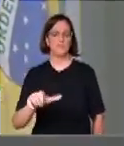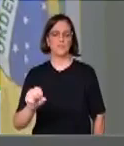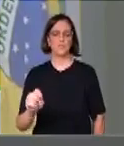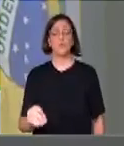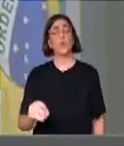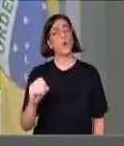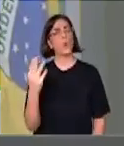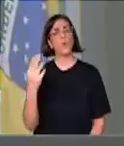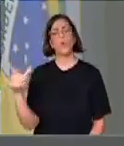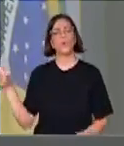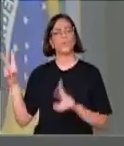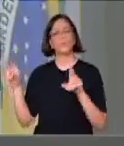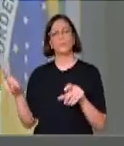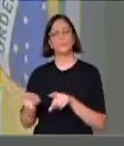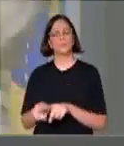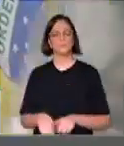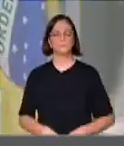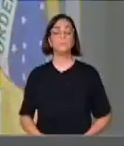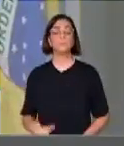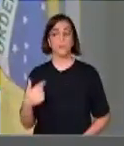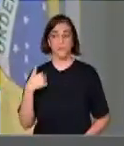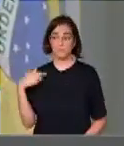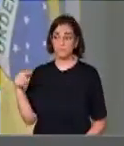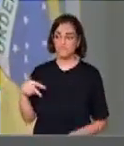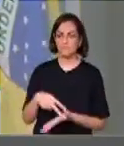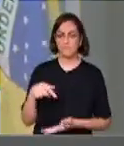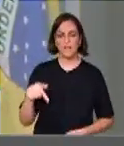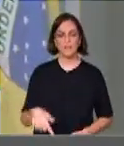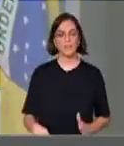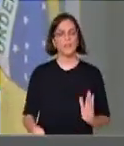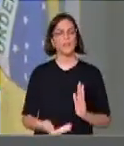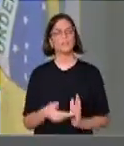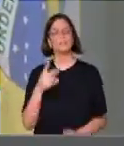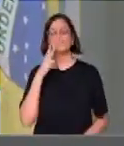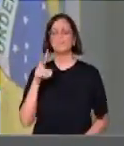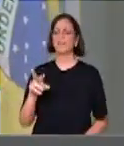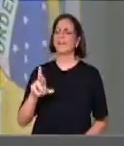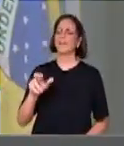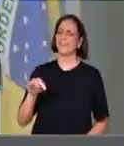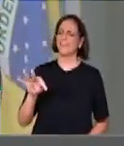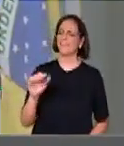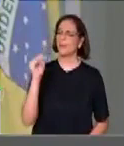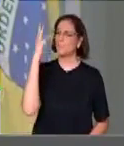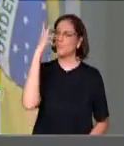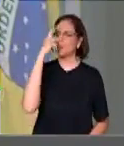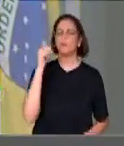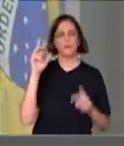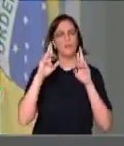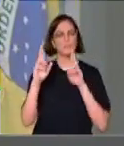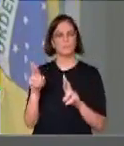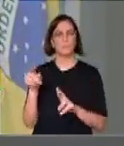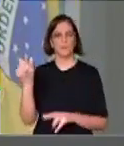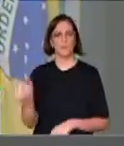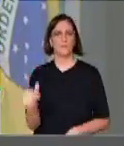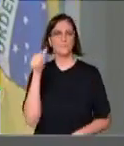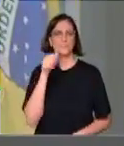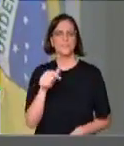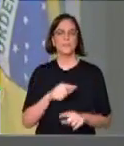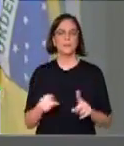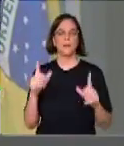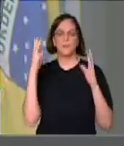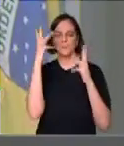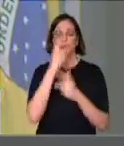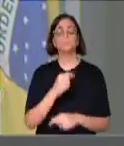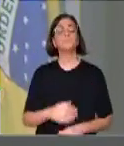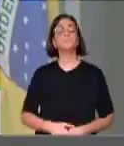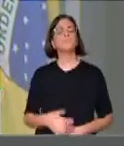nas outras áreas. Quando eu cheguei aqui, grande Renatinha, bonita demais toda a vida, com todo o respeito, evidente,